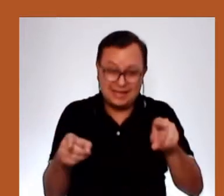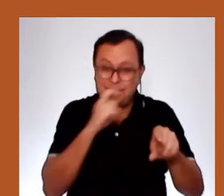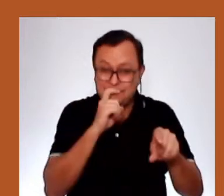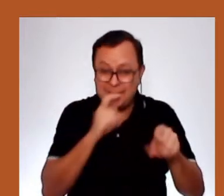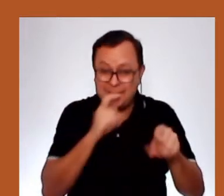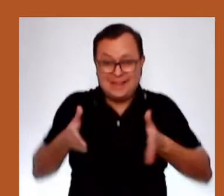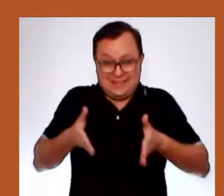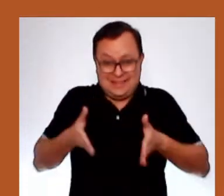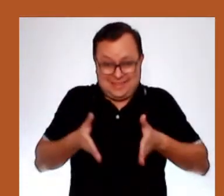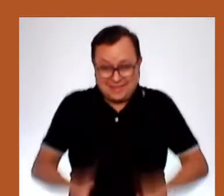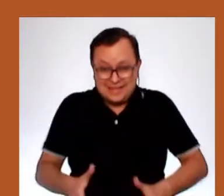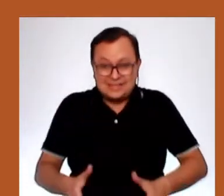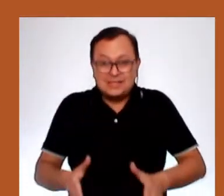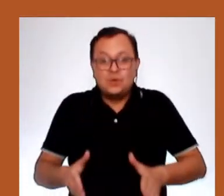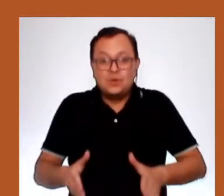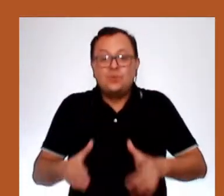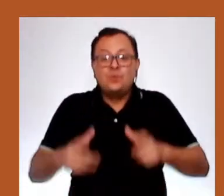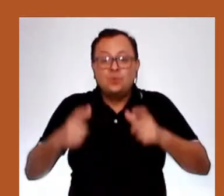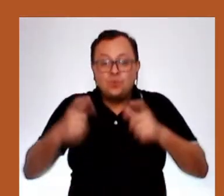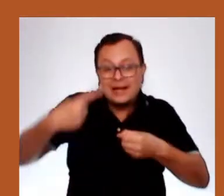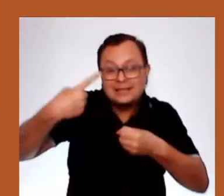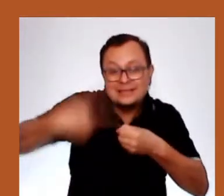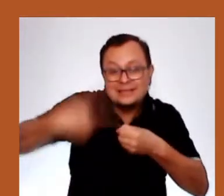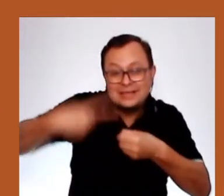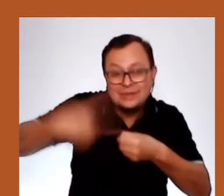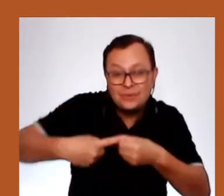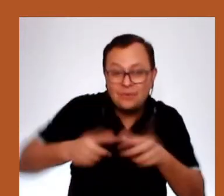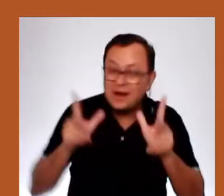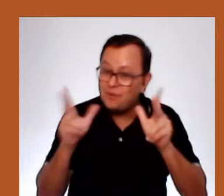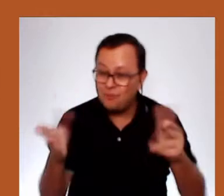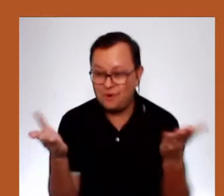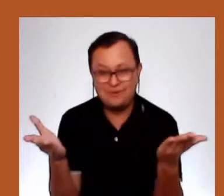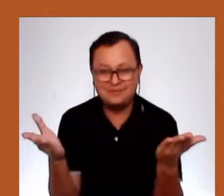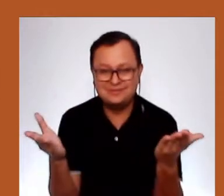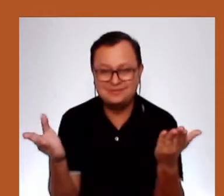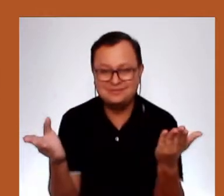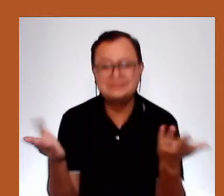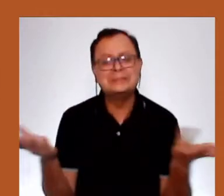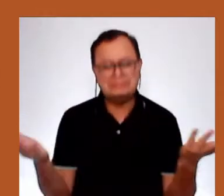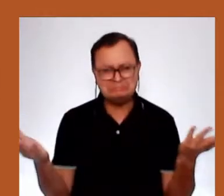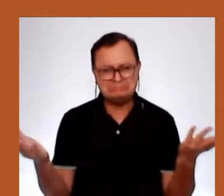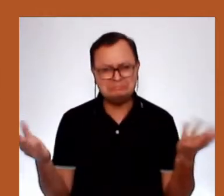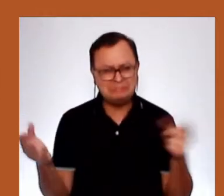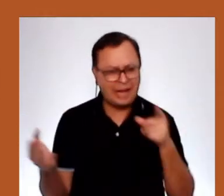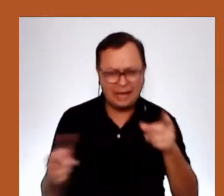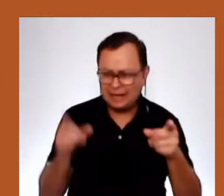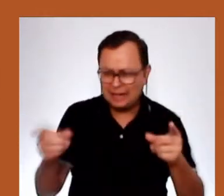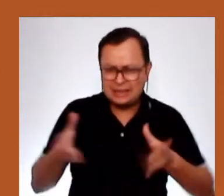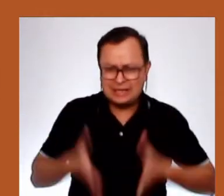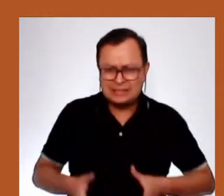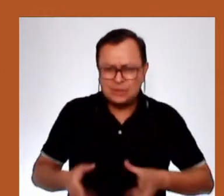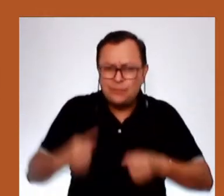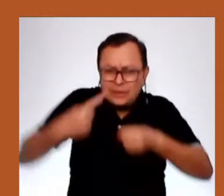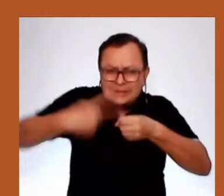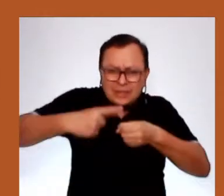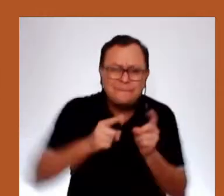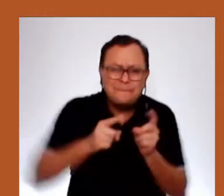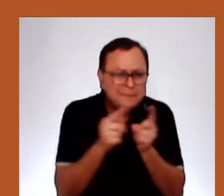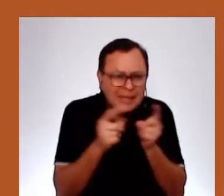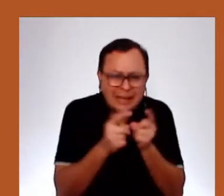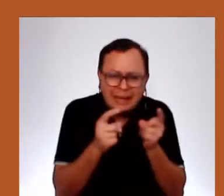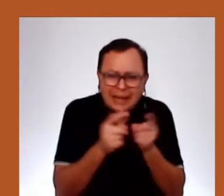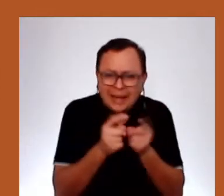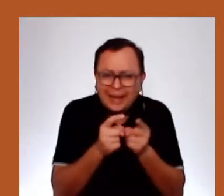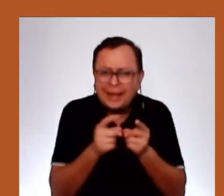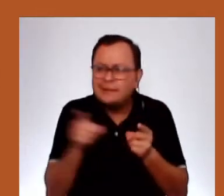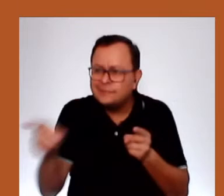30 Rebels, 29. Então, tipo, era bizarro de encontrar. E aí, quando ela tinha uma folguinha no turno dela,